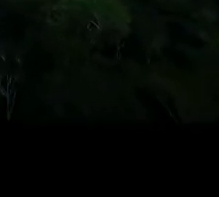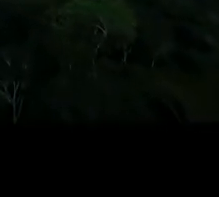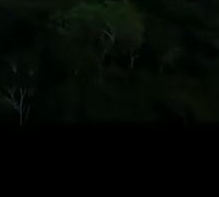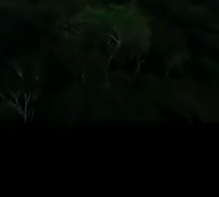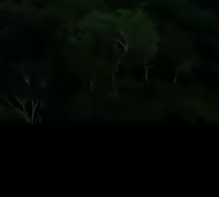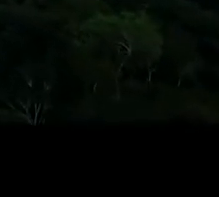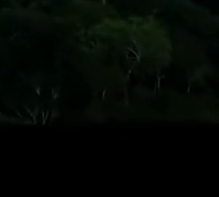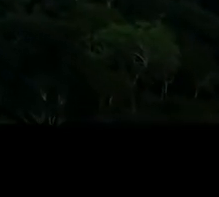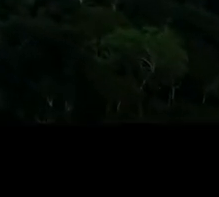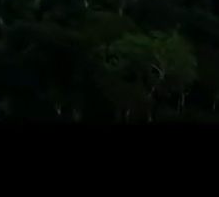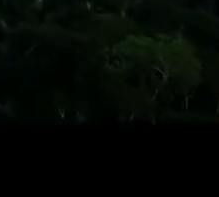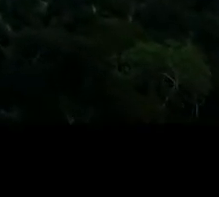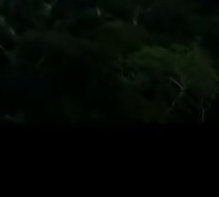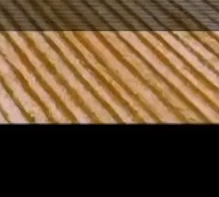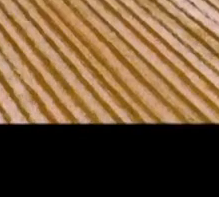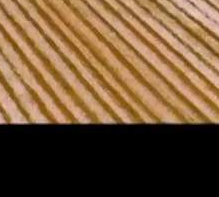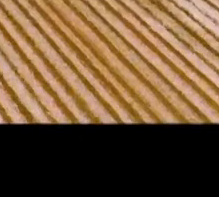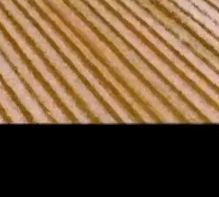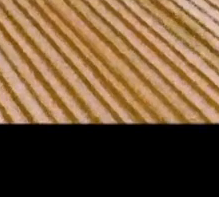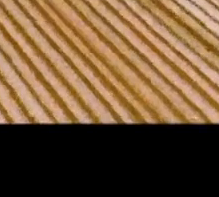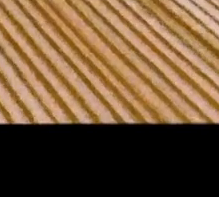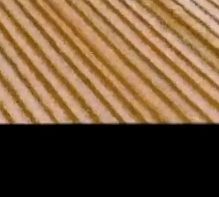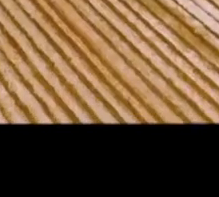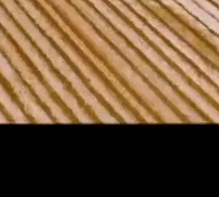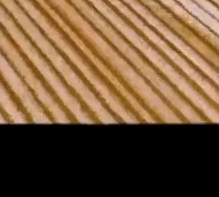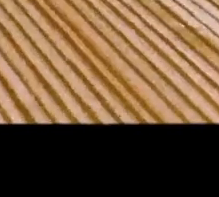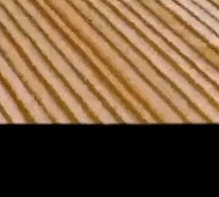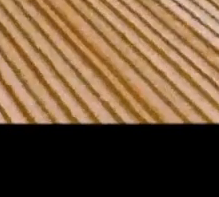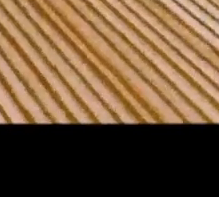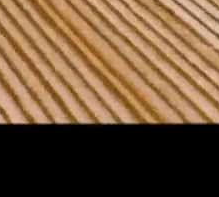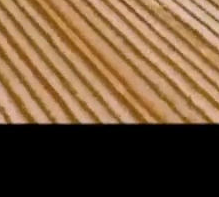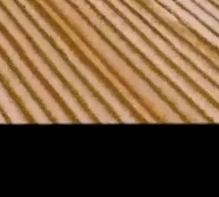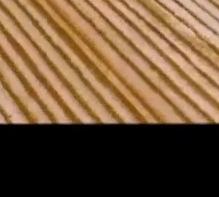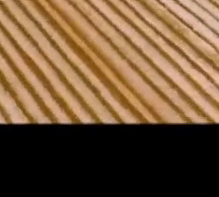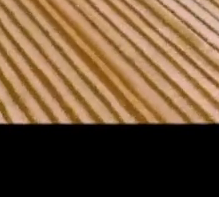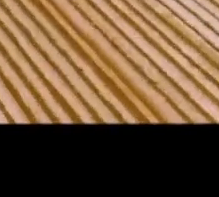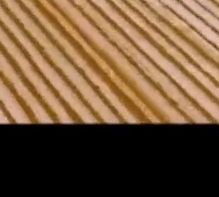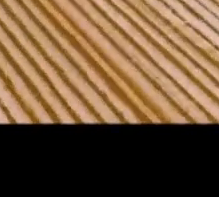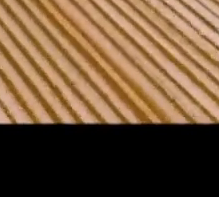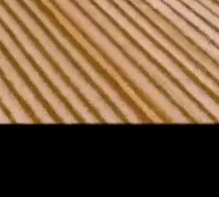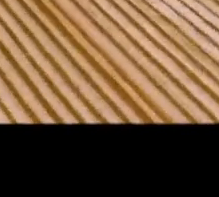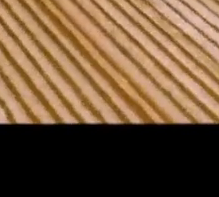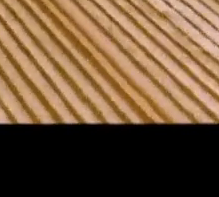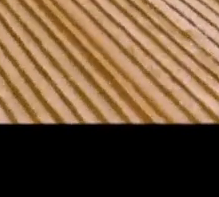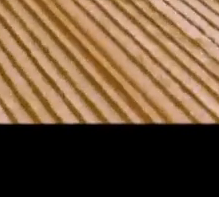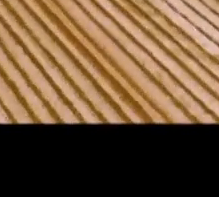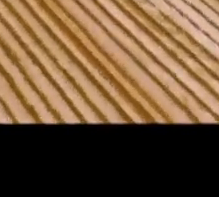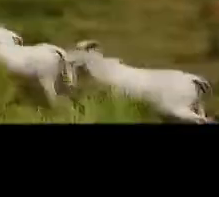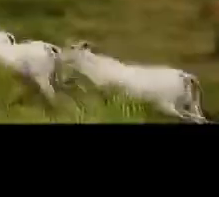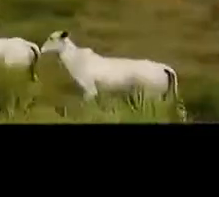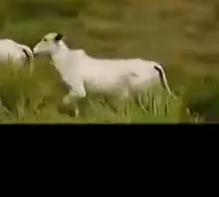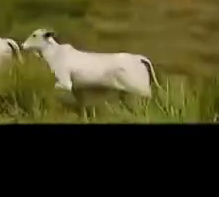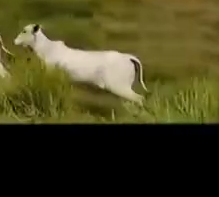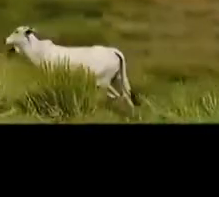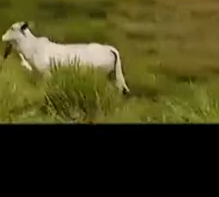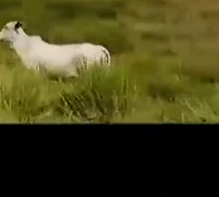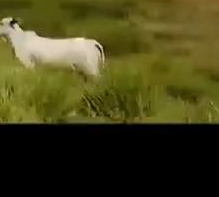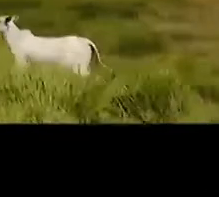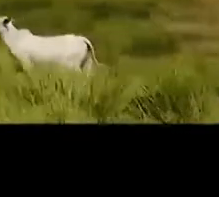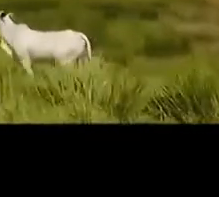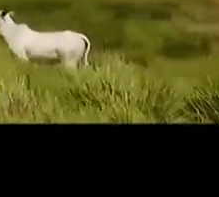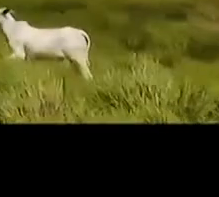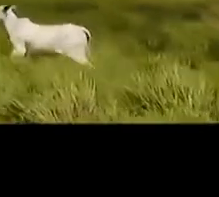terra dura, que sonhara Moreira Cabral. Chuva o